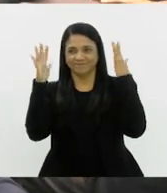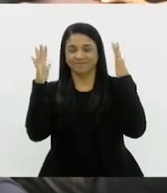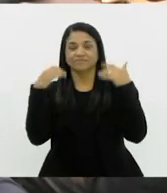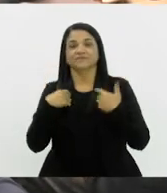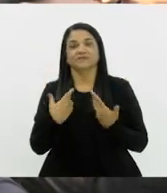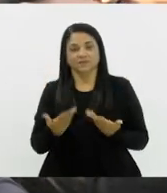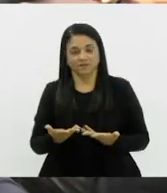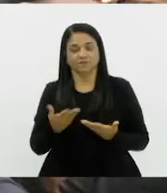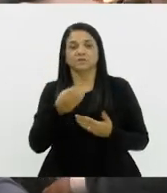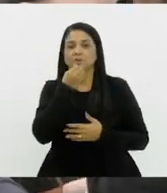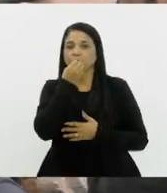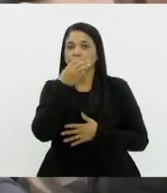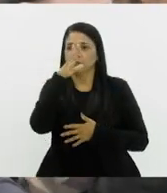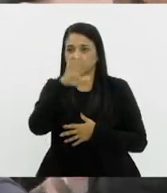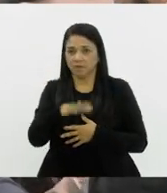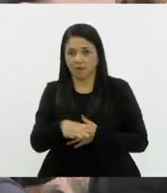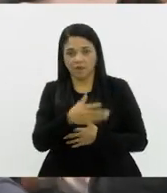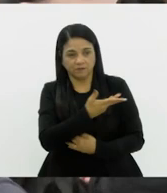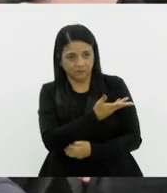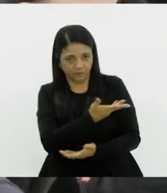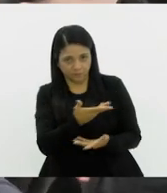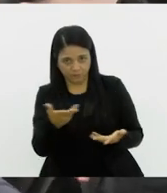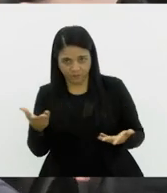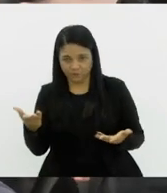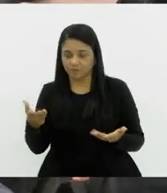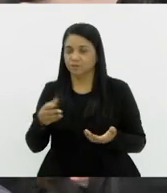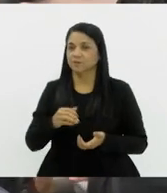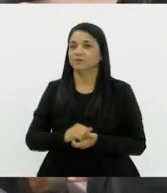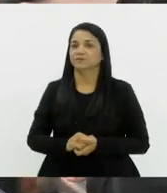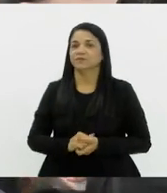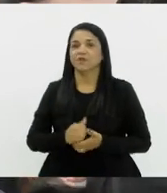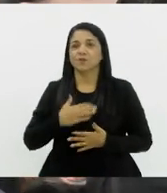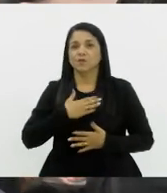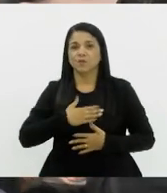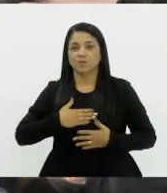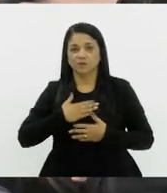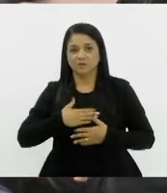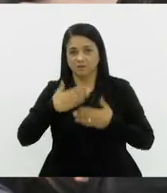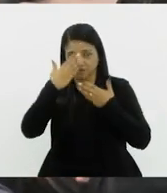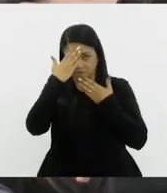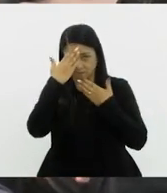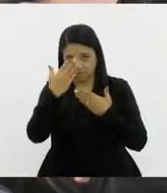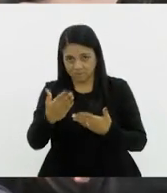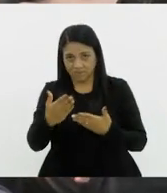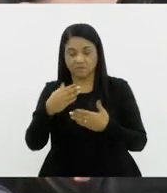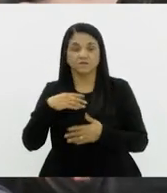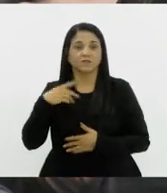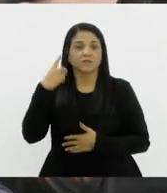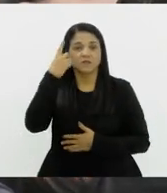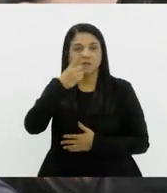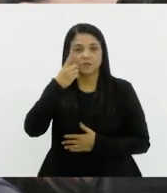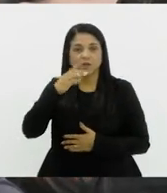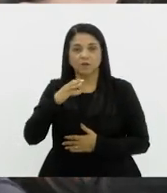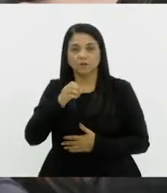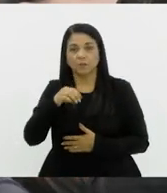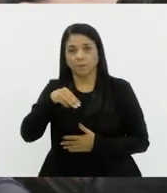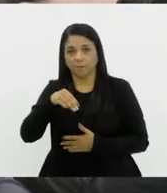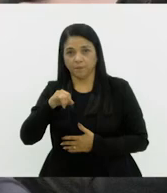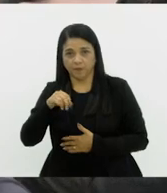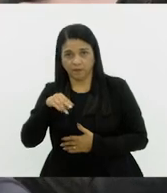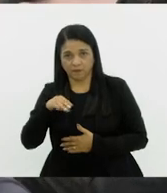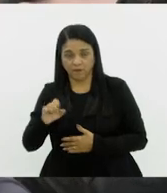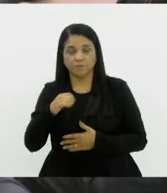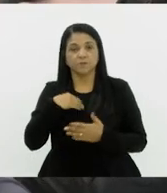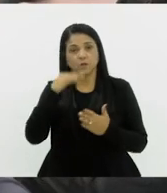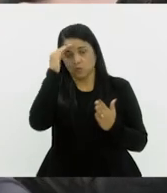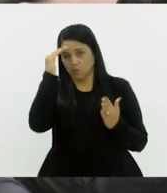Bem, boa tarde a todas as pessoas. Gostaria também de agradecer o deputado Carlos Mink e a comissão pelo cumprimento das